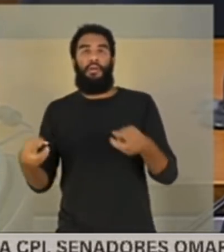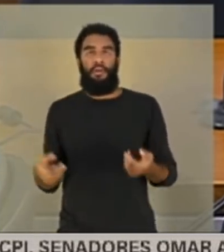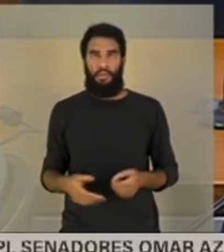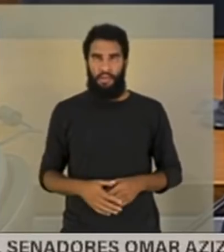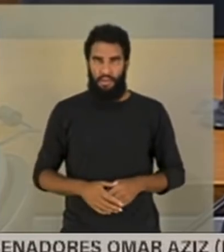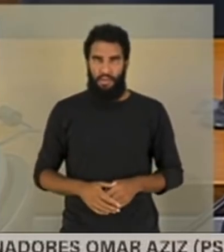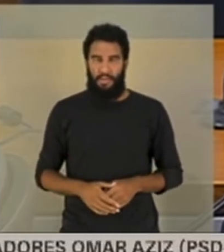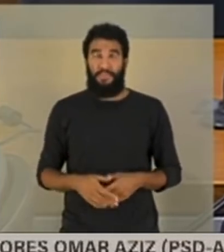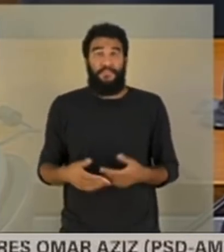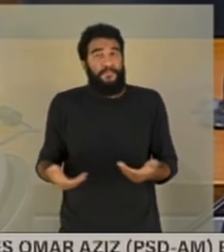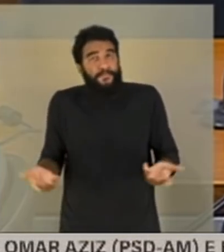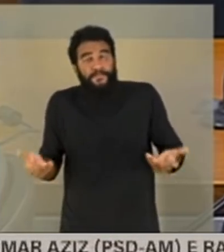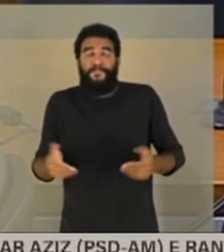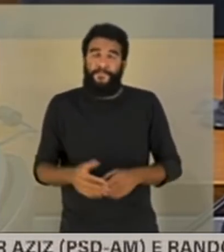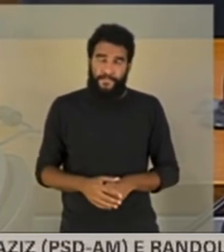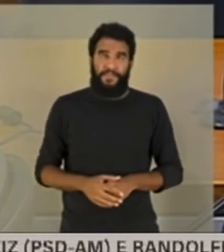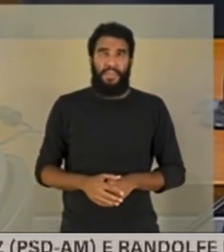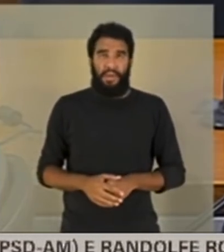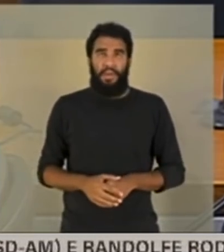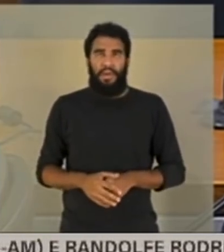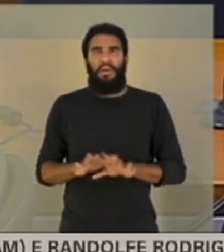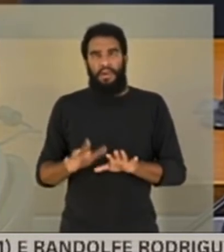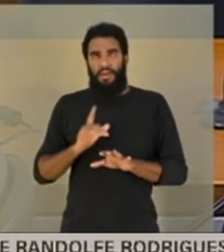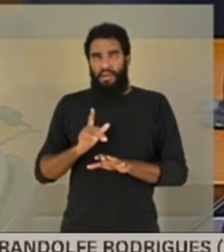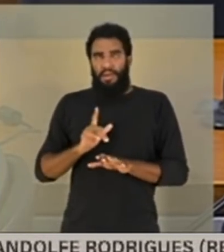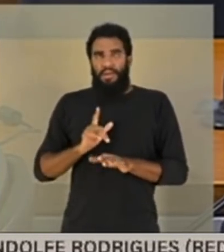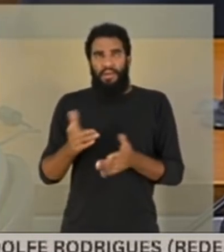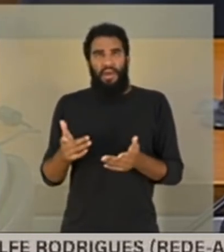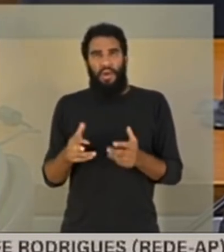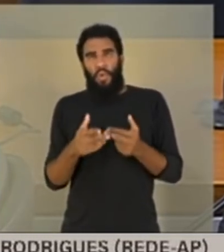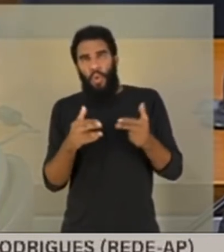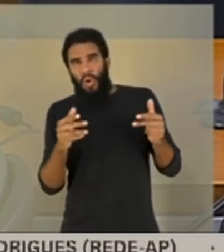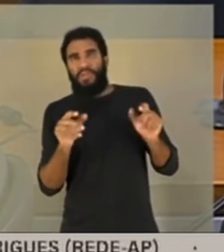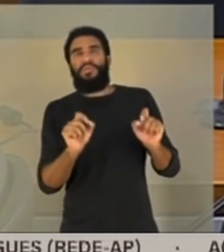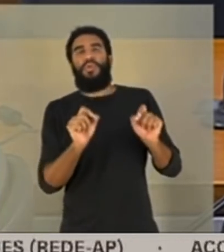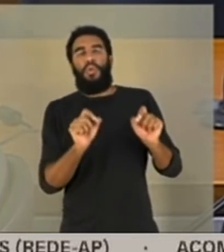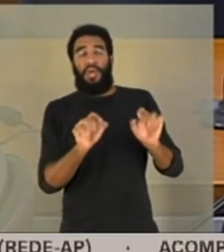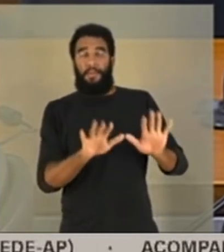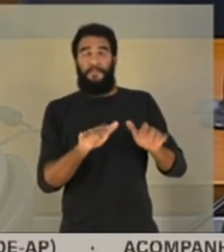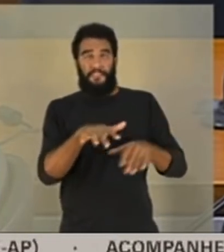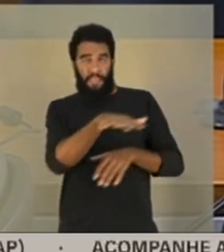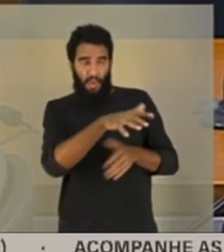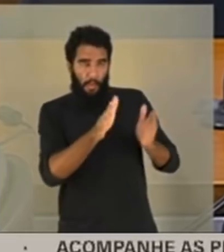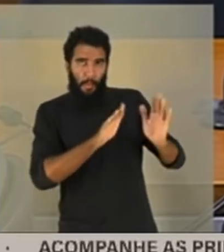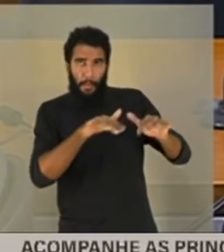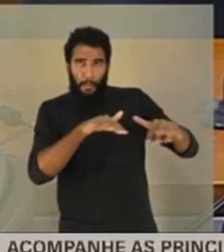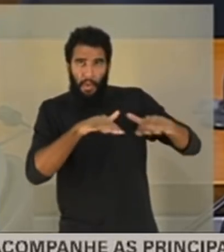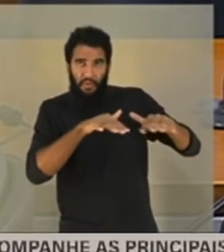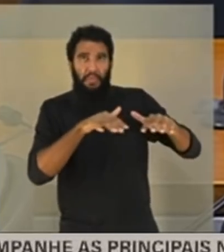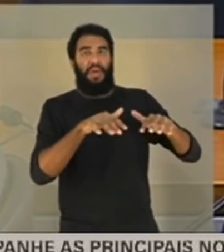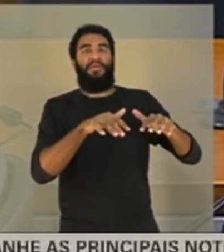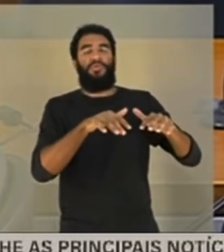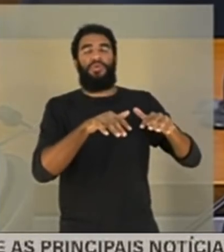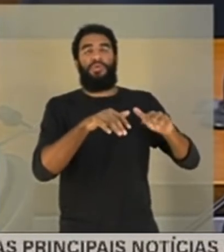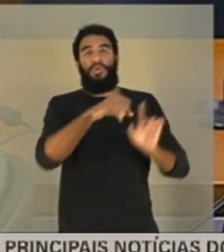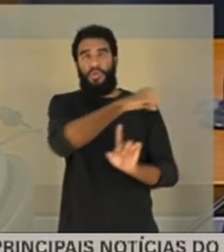lado luminoso nessa catástrofe. Nossa imprensa e movimentos sociais não deram trégua